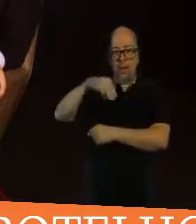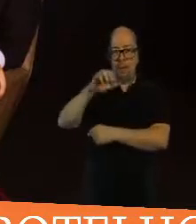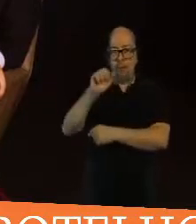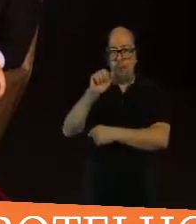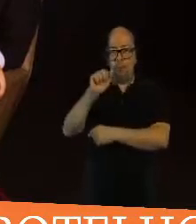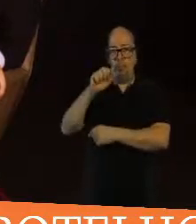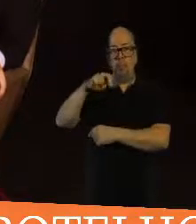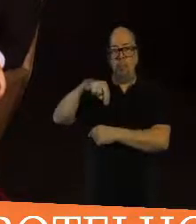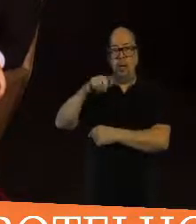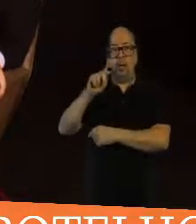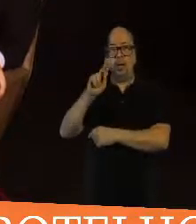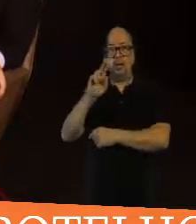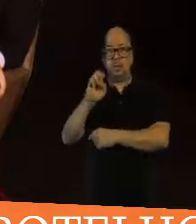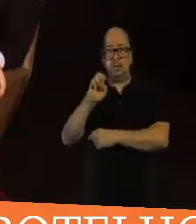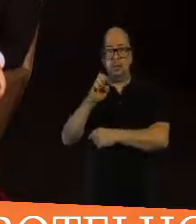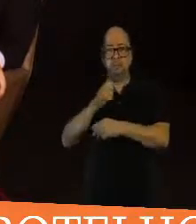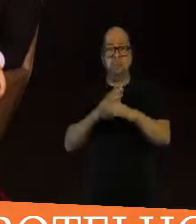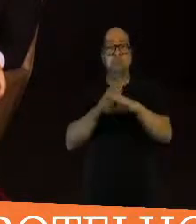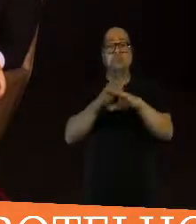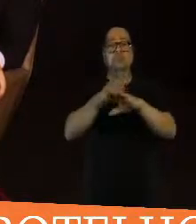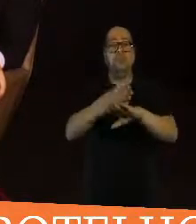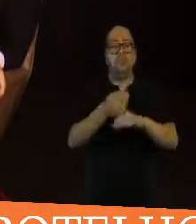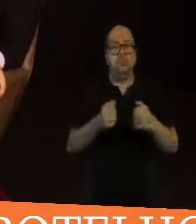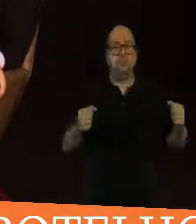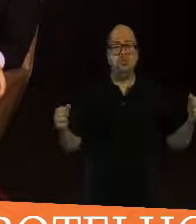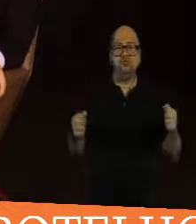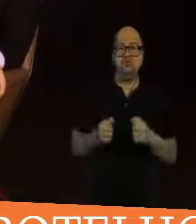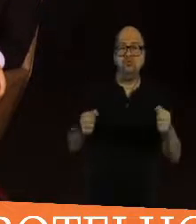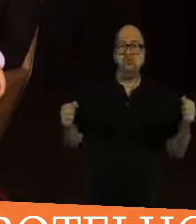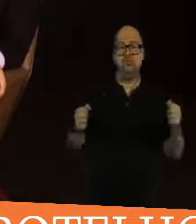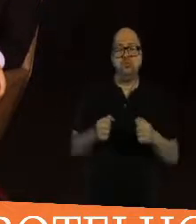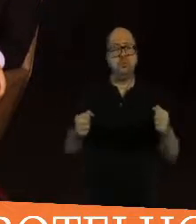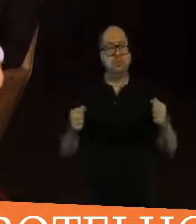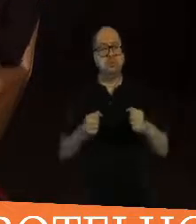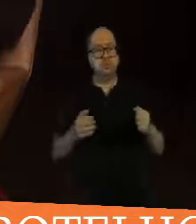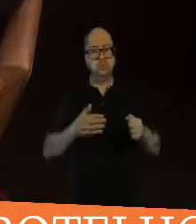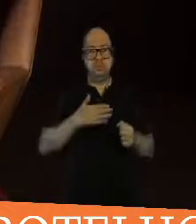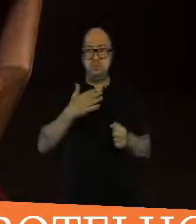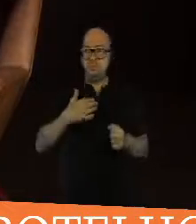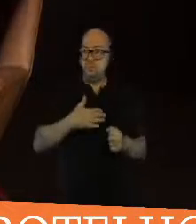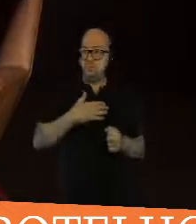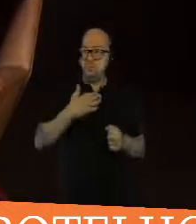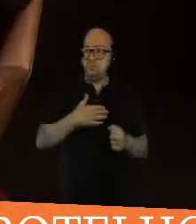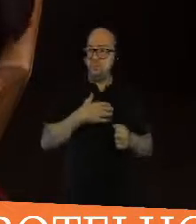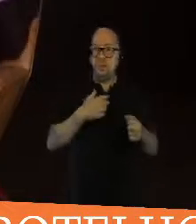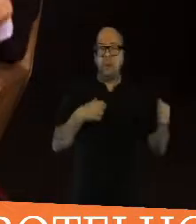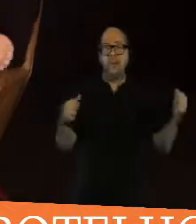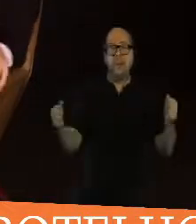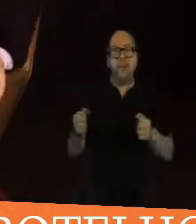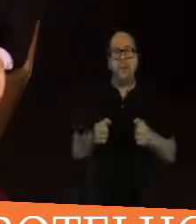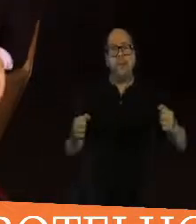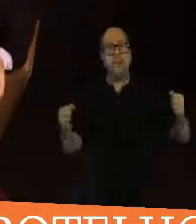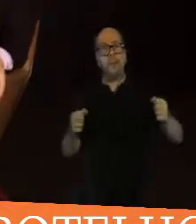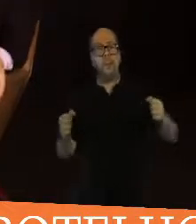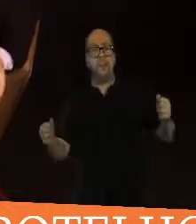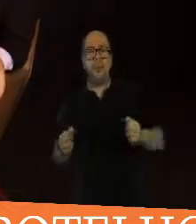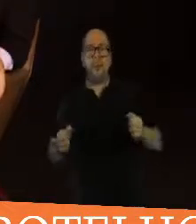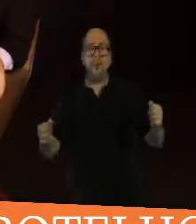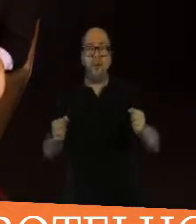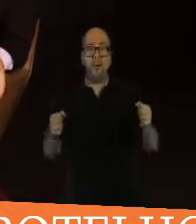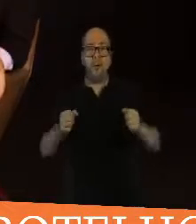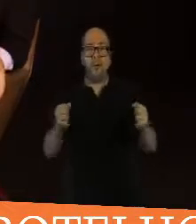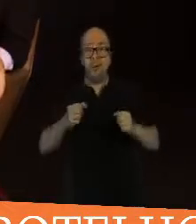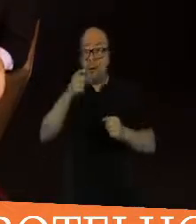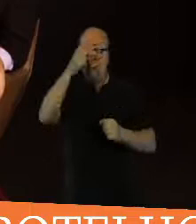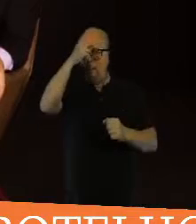polca chamada Pé de Serra e uma outra chamada Vira e Mexe. E na hora que ele tocou essas músicas, o bar